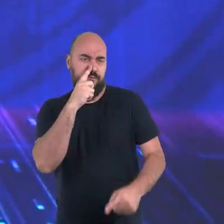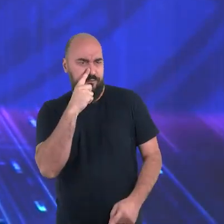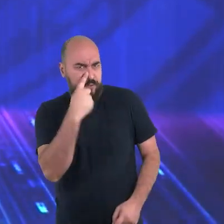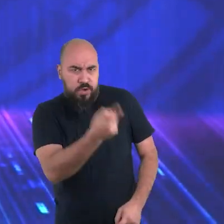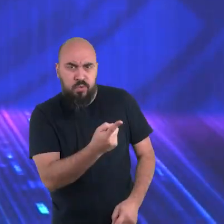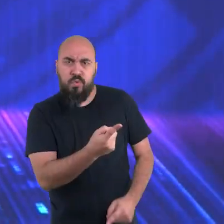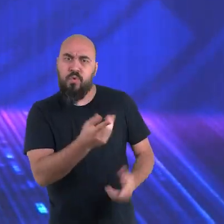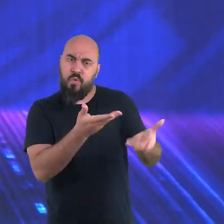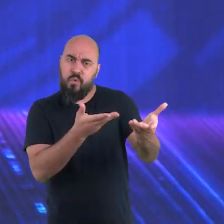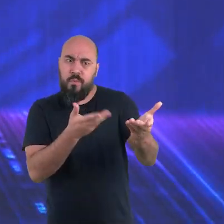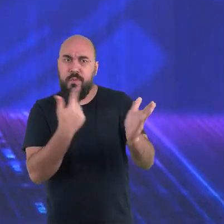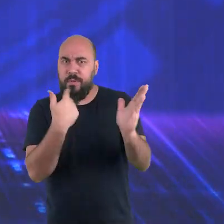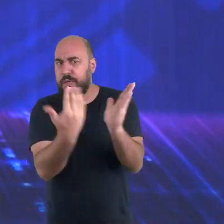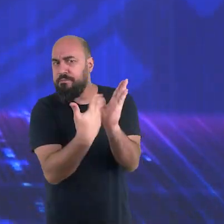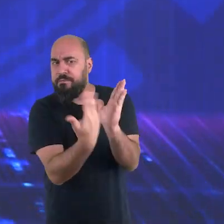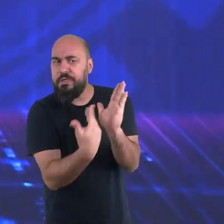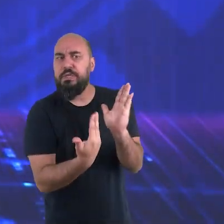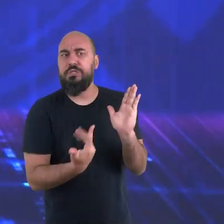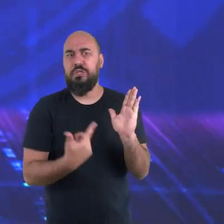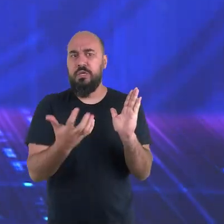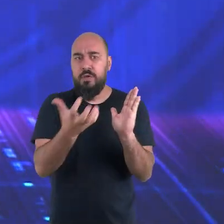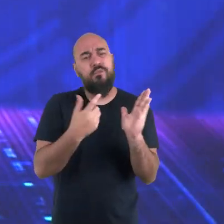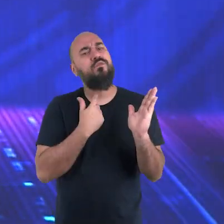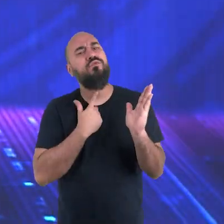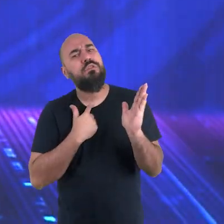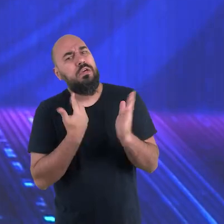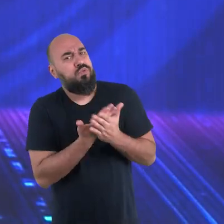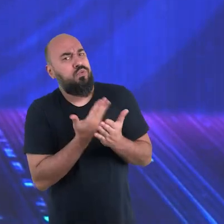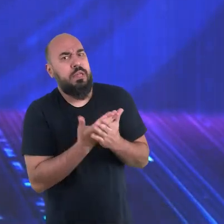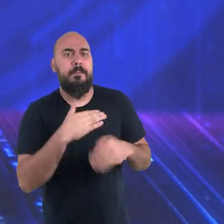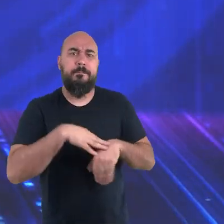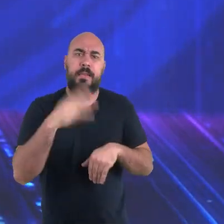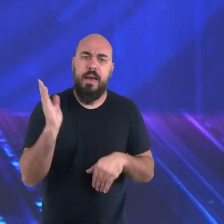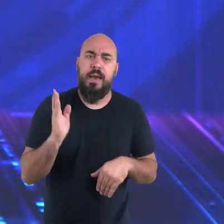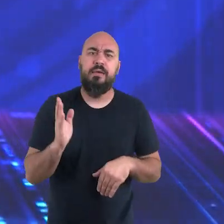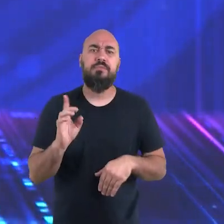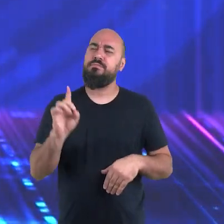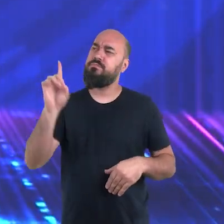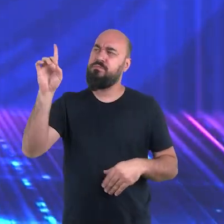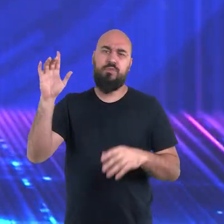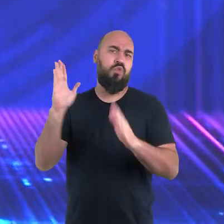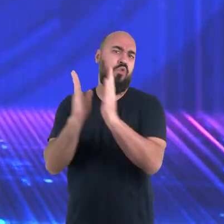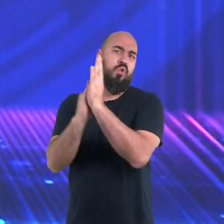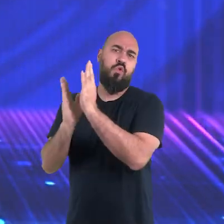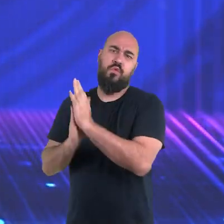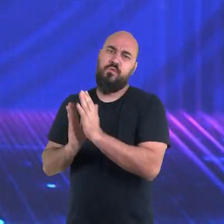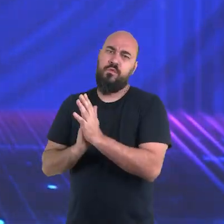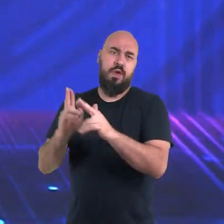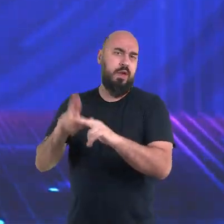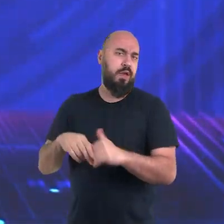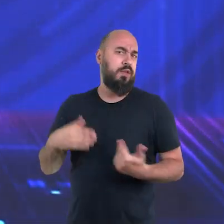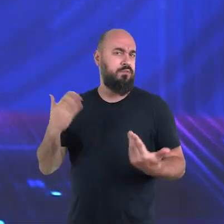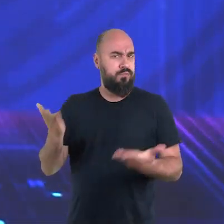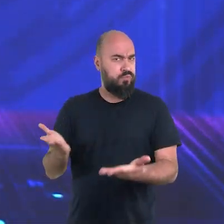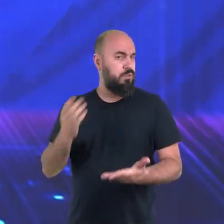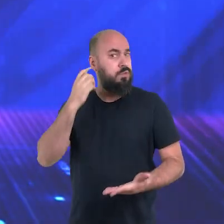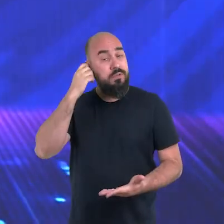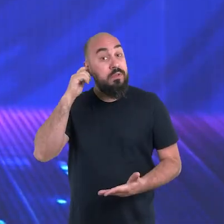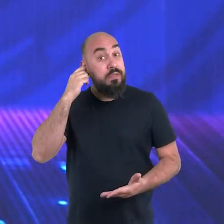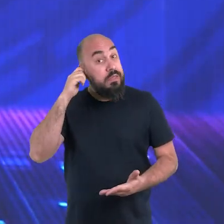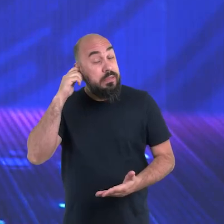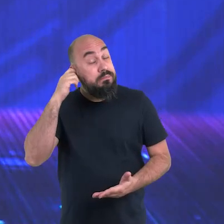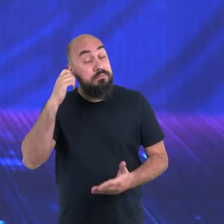do Futuro o convite, sentiram vontade de se aproximar mais do Senhor Jesus. Deus seja louvado por tudo. É a palavra de Deus